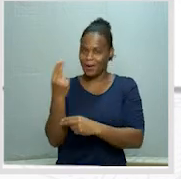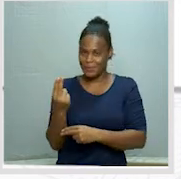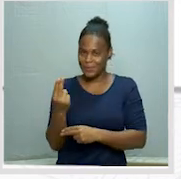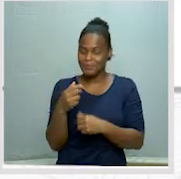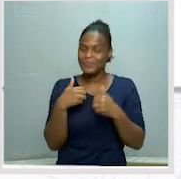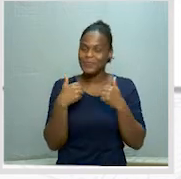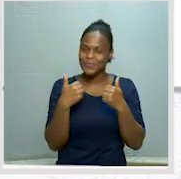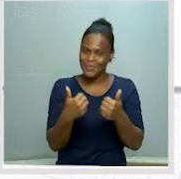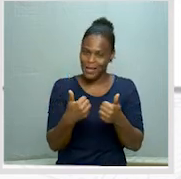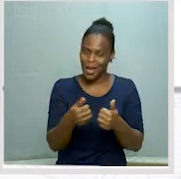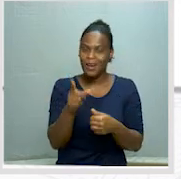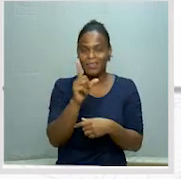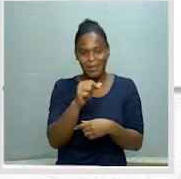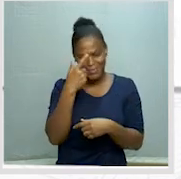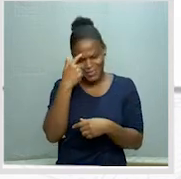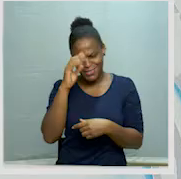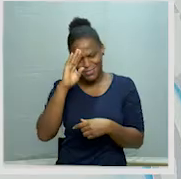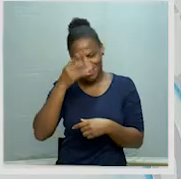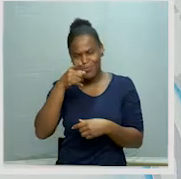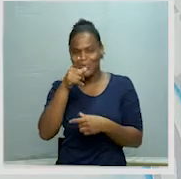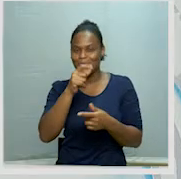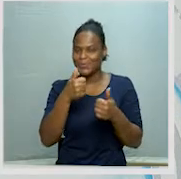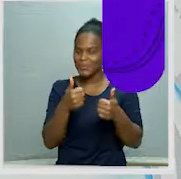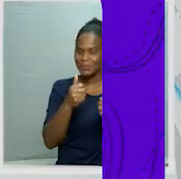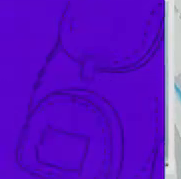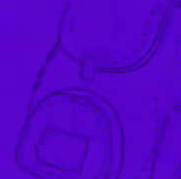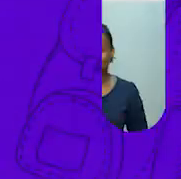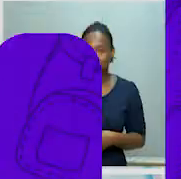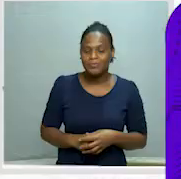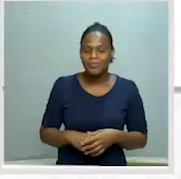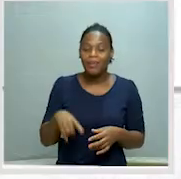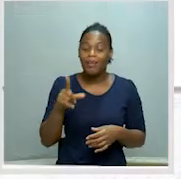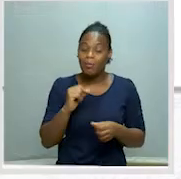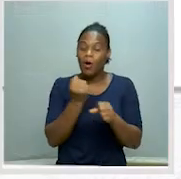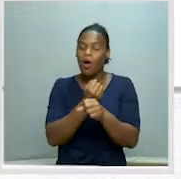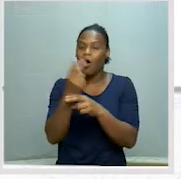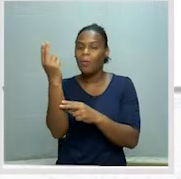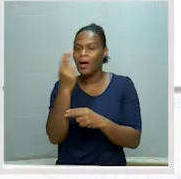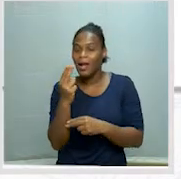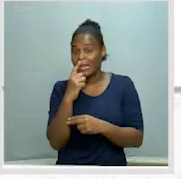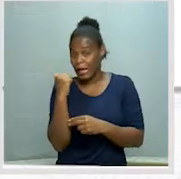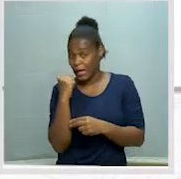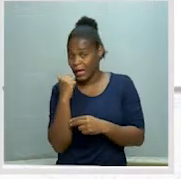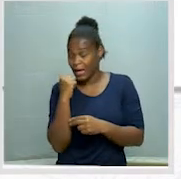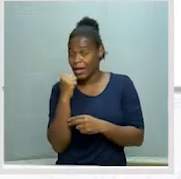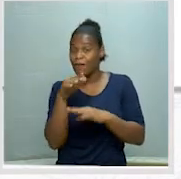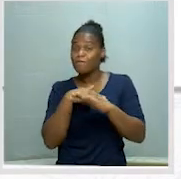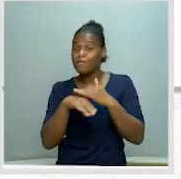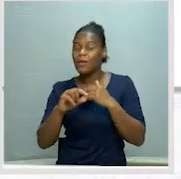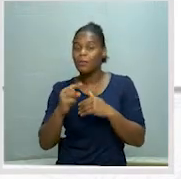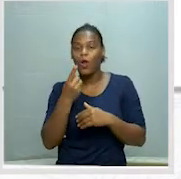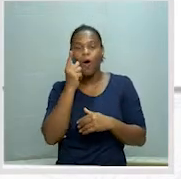obra de arte. Está certo também, eu sei que vocês acertaram. E é obra de arte aquela que